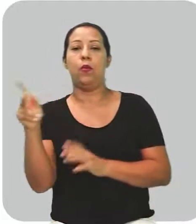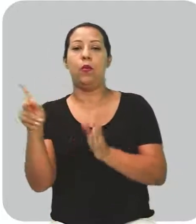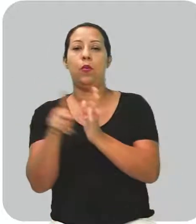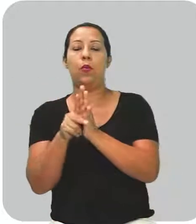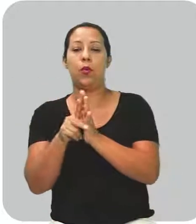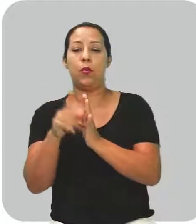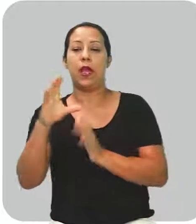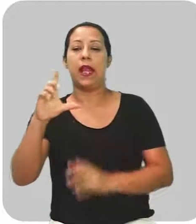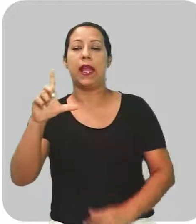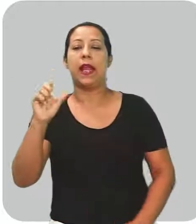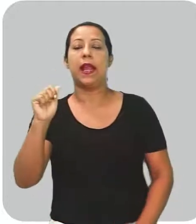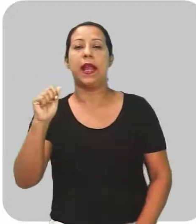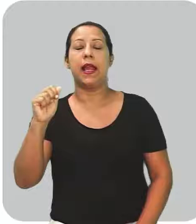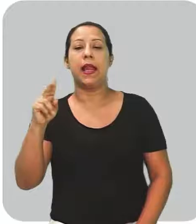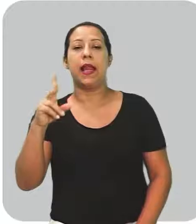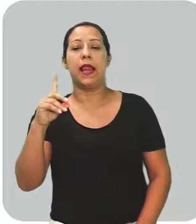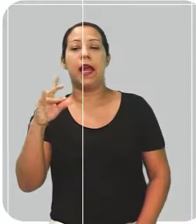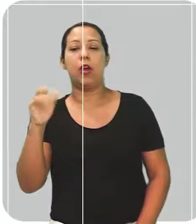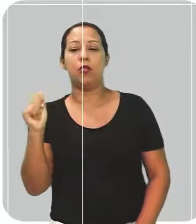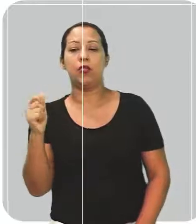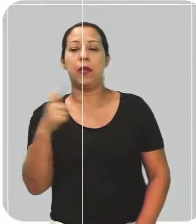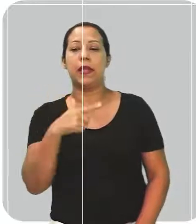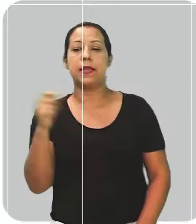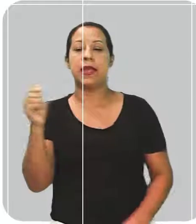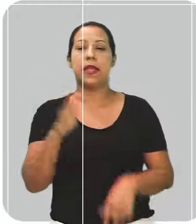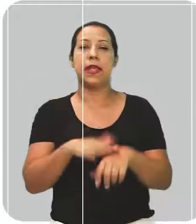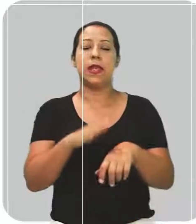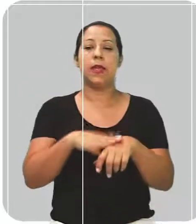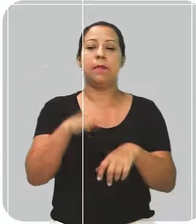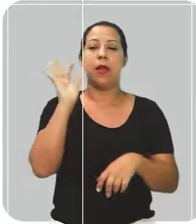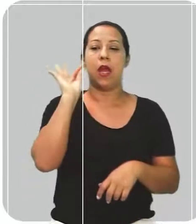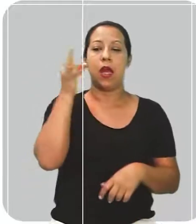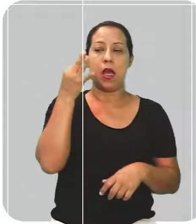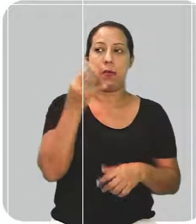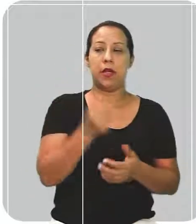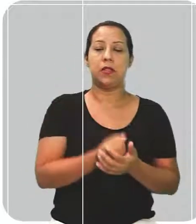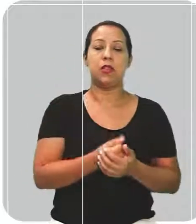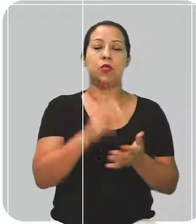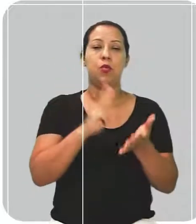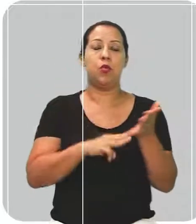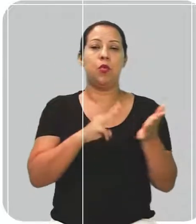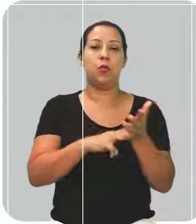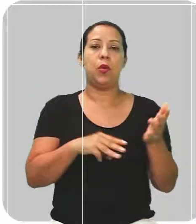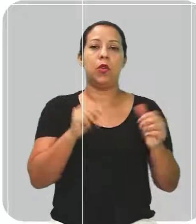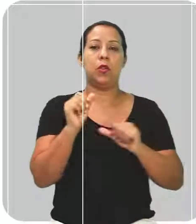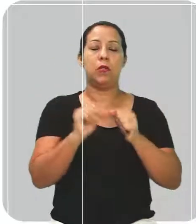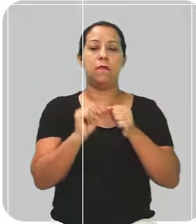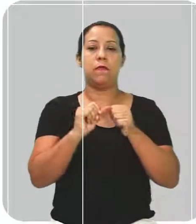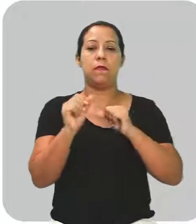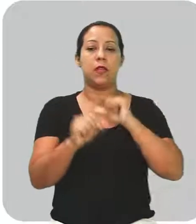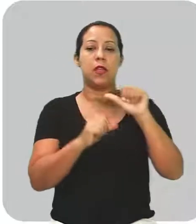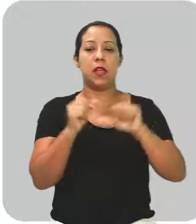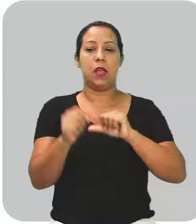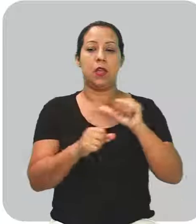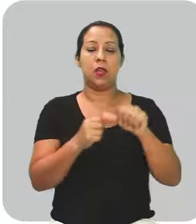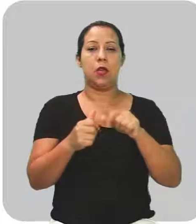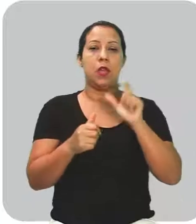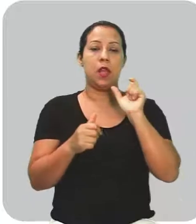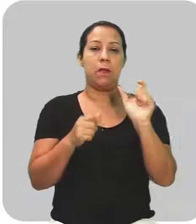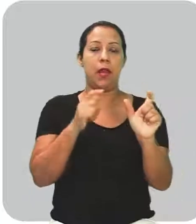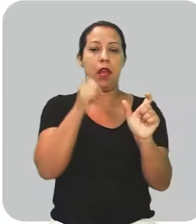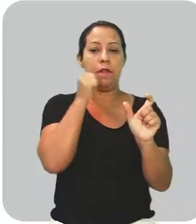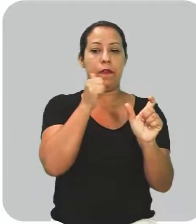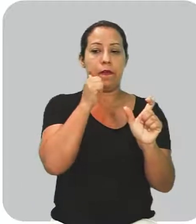mais cedo, tá? Então, aí o método é fazer a troca da palavra feminina por uma masculina.